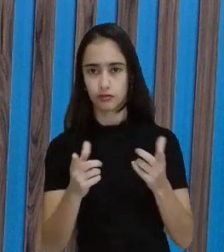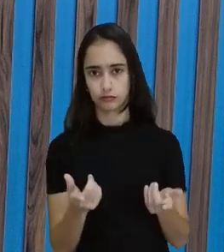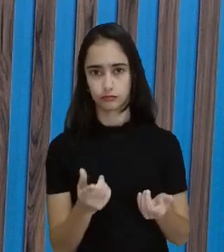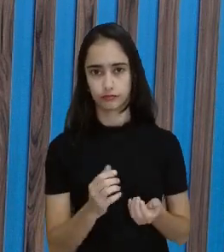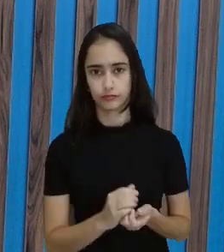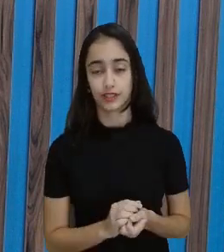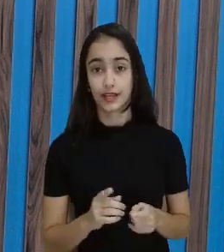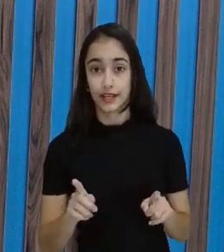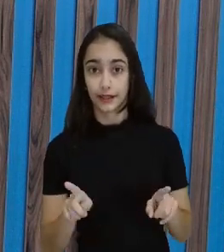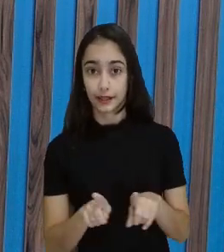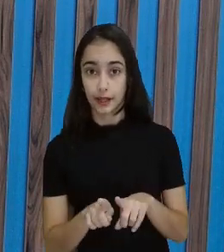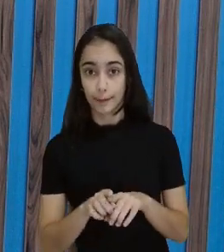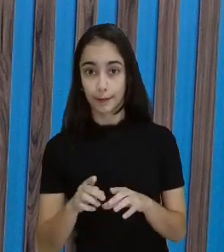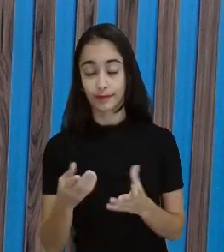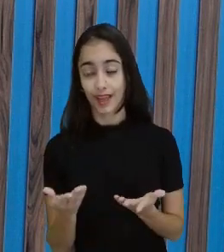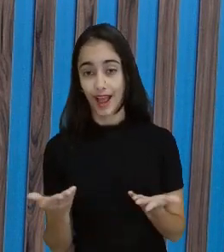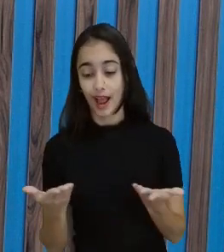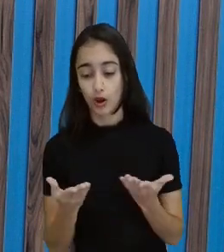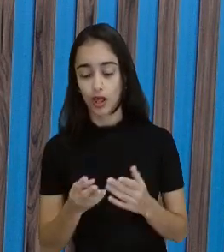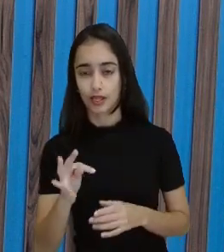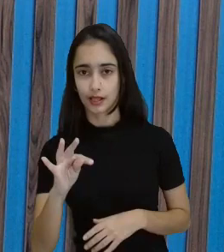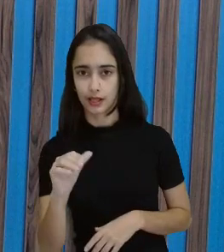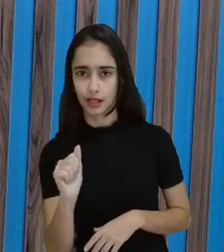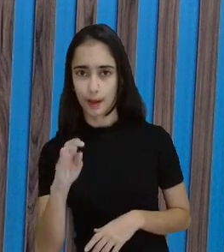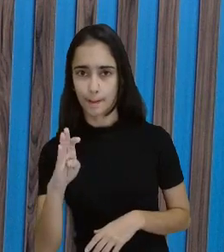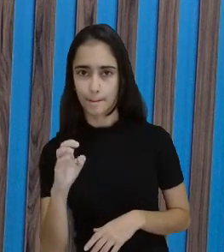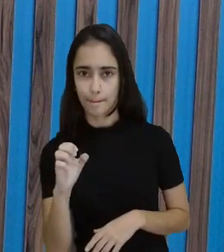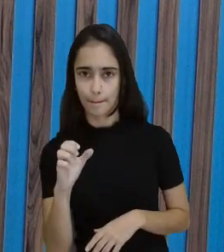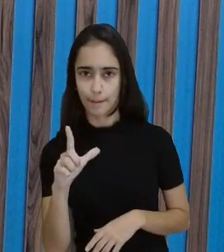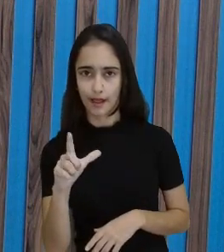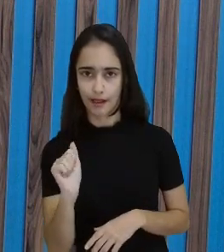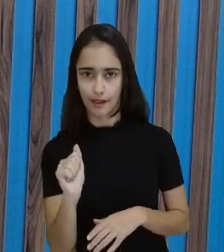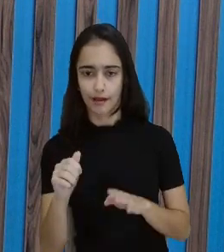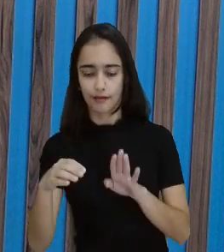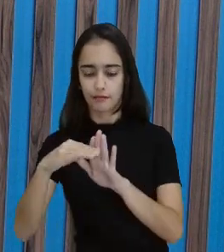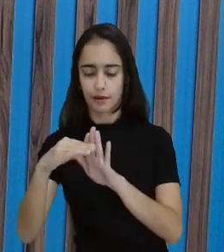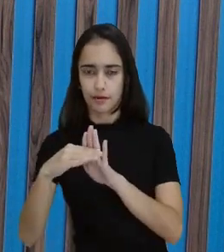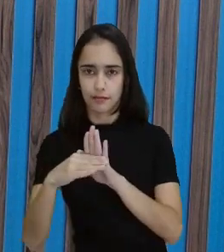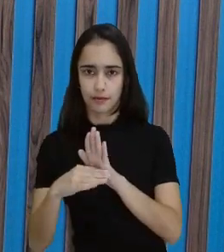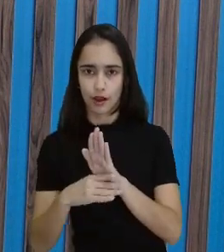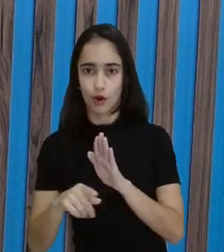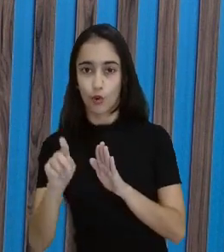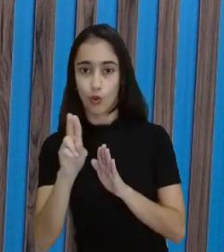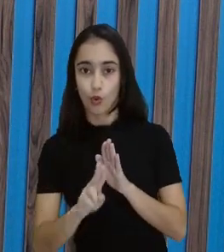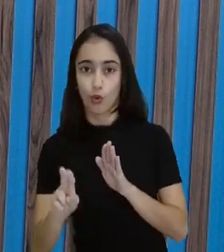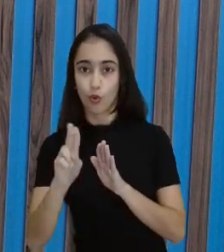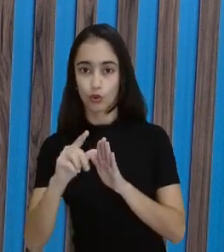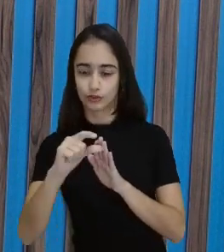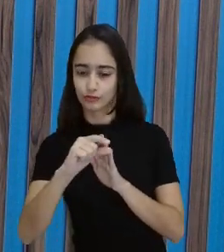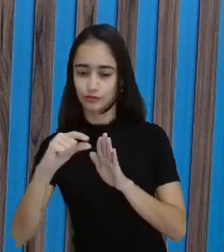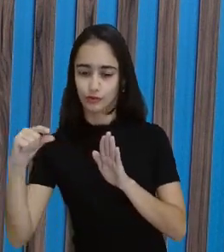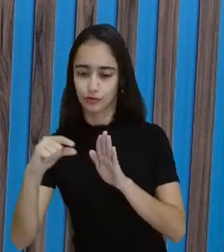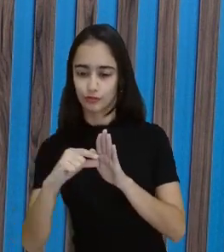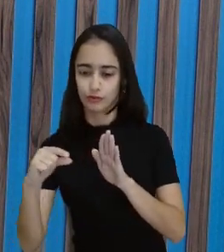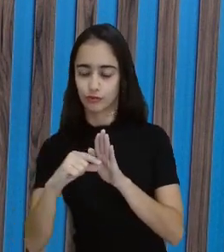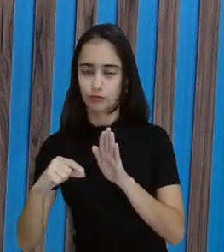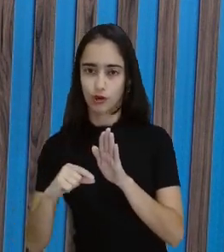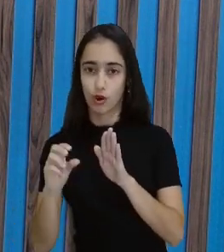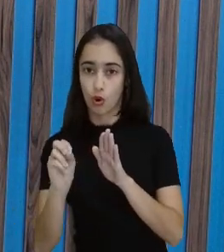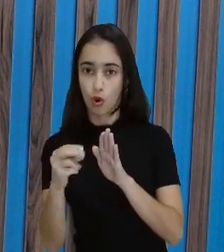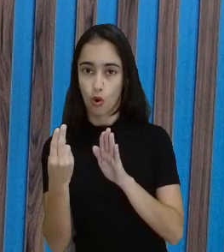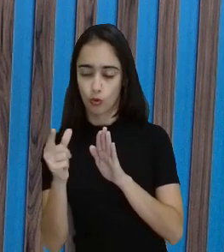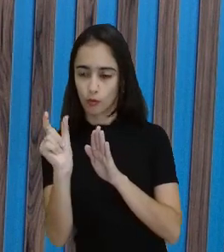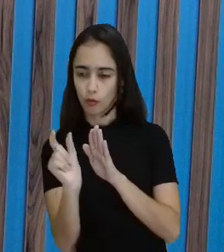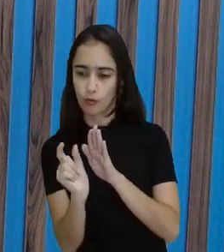colunas, tá? Então, sabendo disso, esse desenho aqui, ó, representa um gráfico ou uma tabela? O que é que você